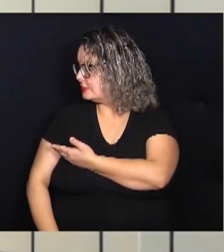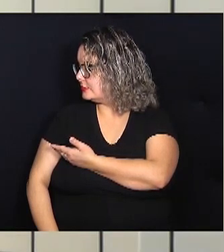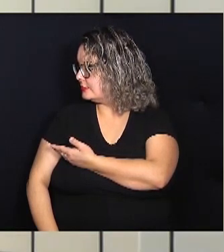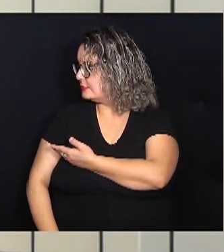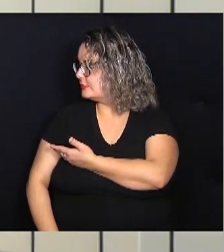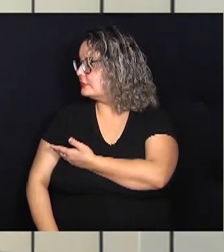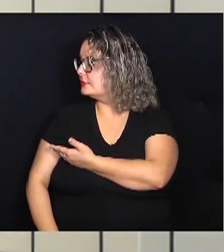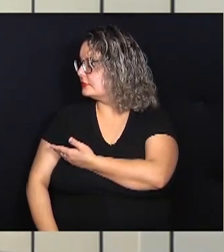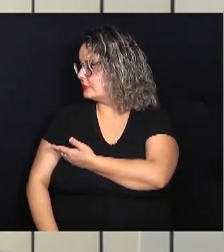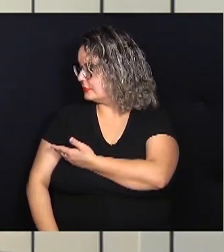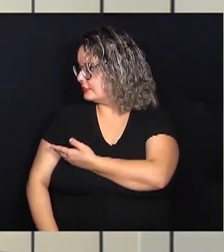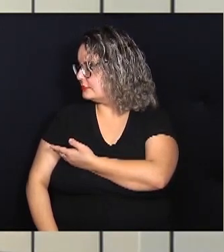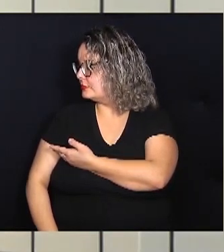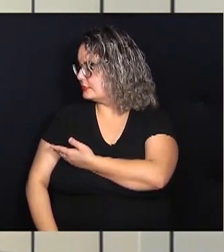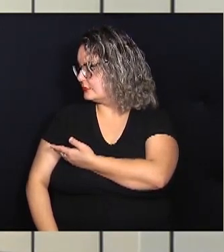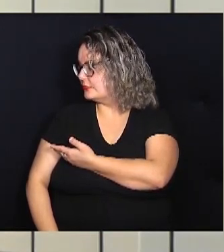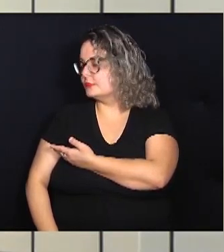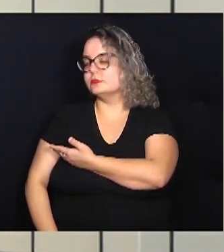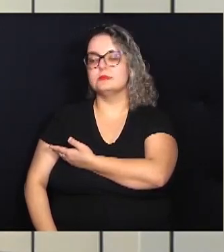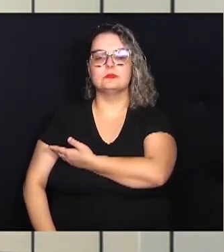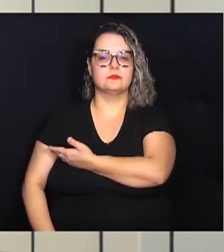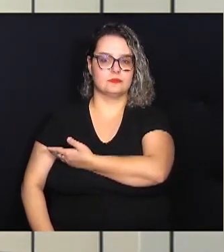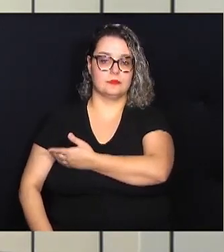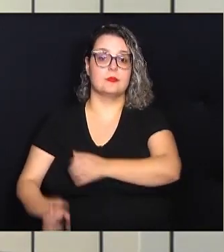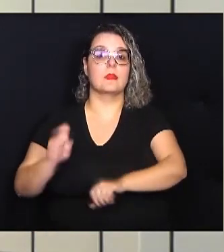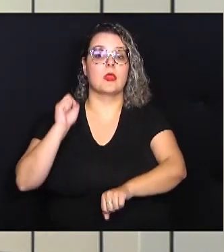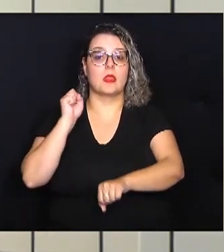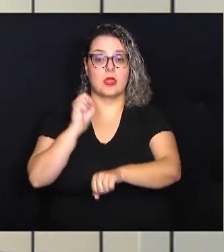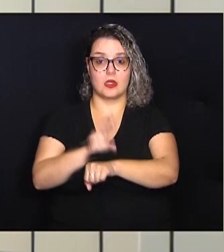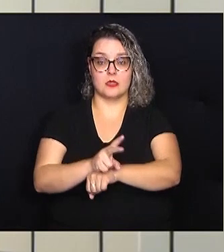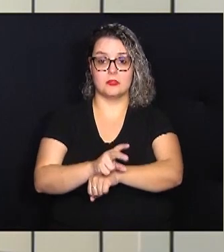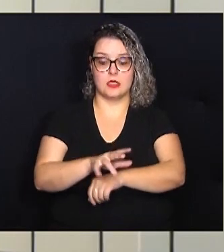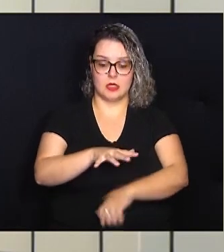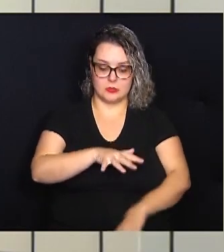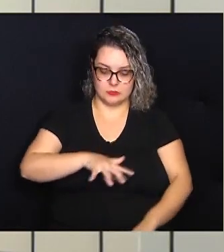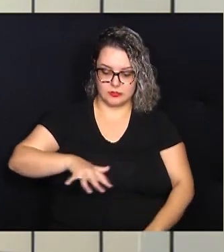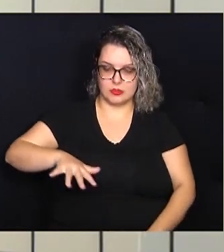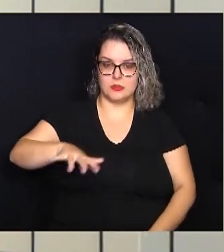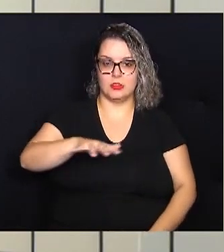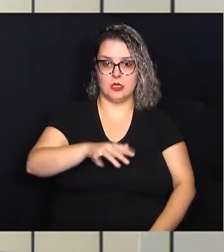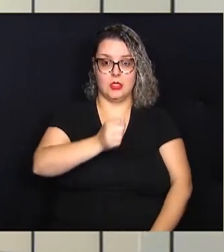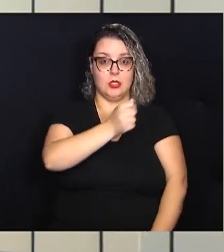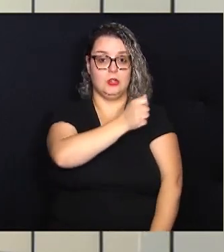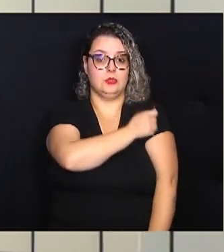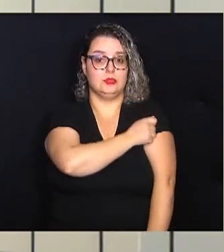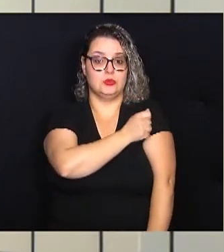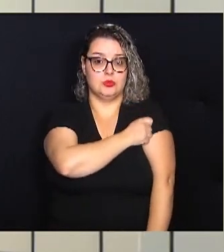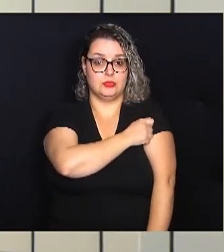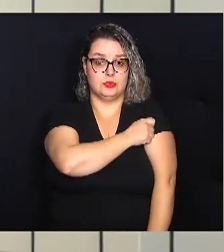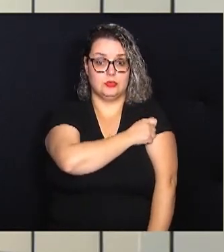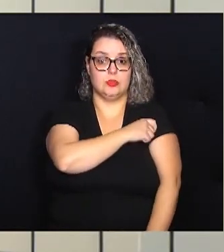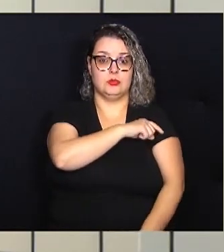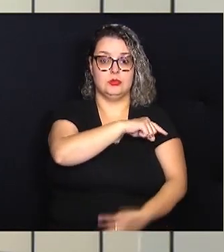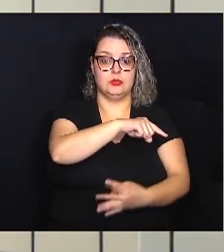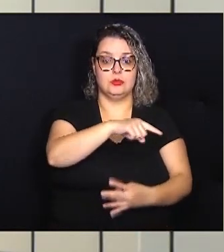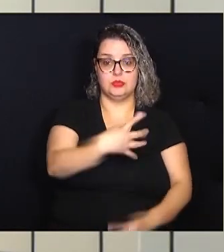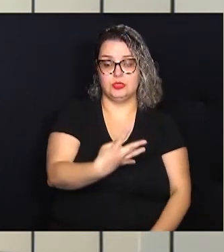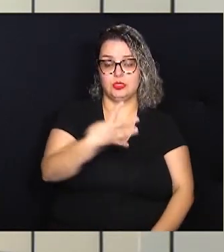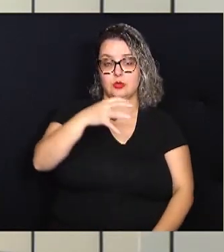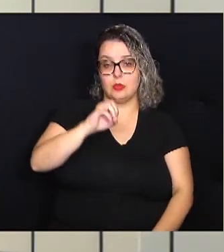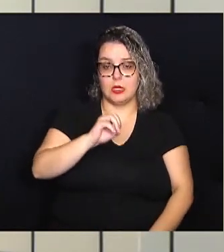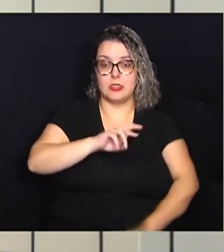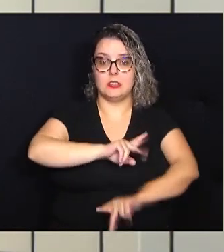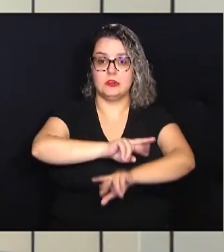www.grupocpfl.com.br/RH/estágio CPFL. As vagas são direcionadas a alunos de pelo menos 40